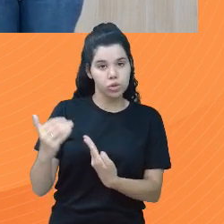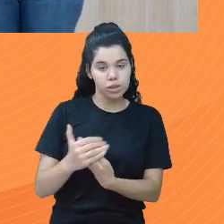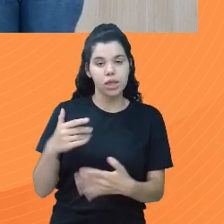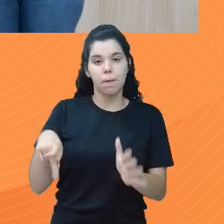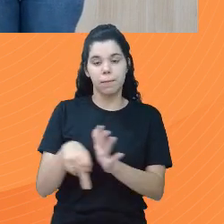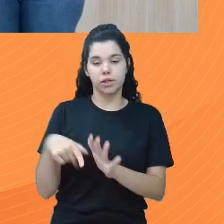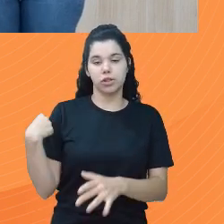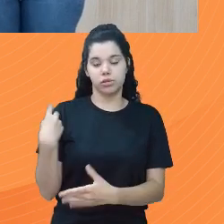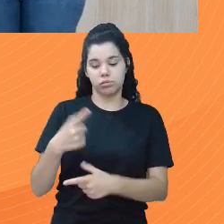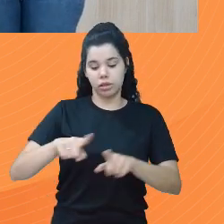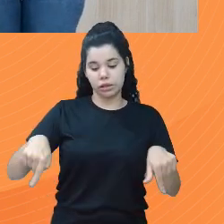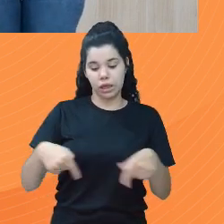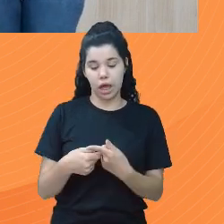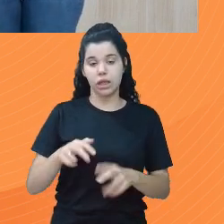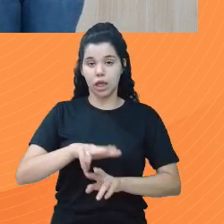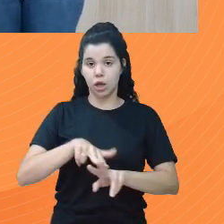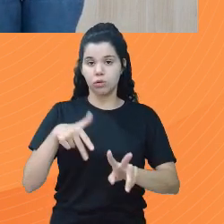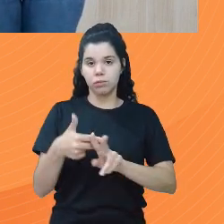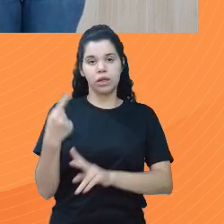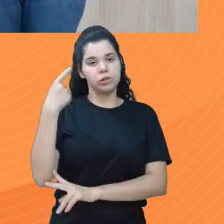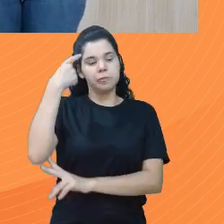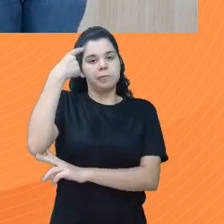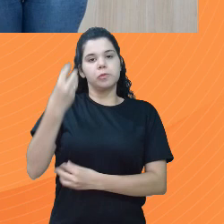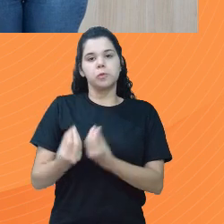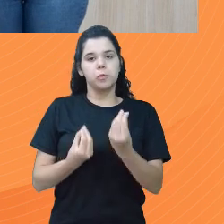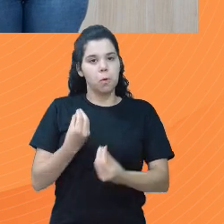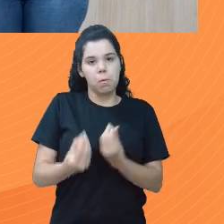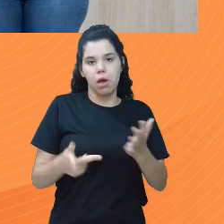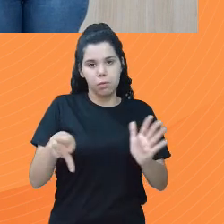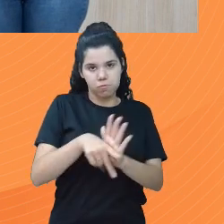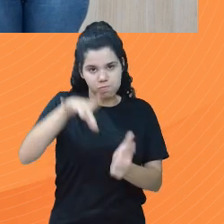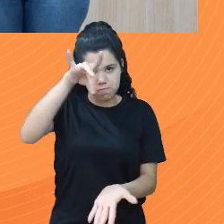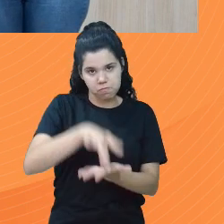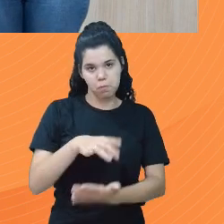sala de recursos para a gente poder pensar na nossa prática.